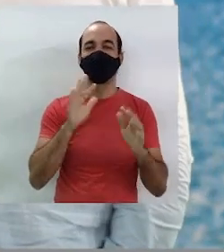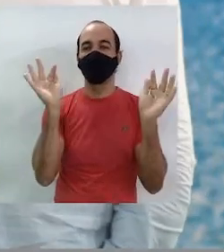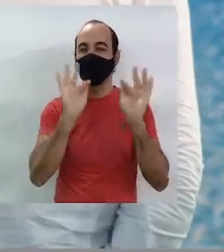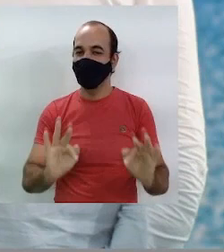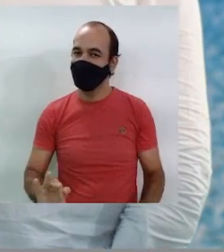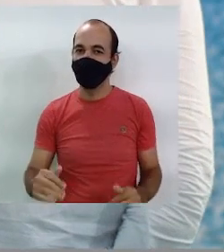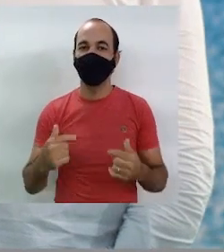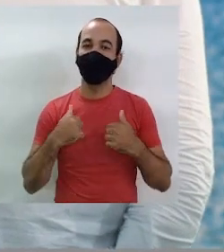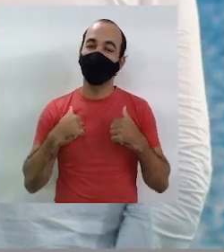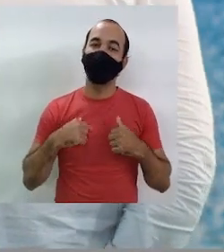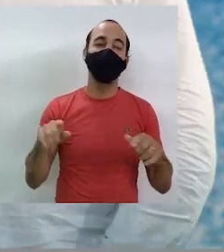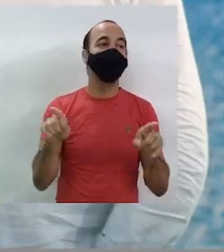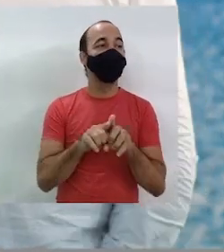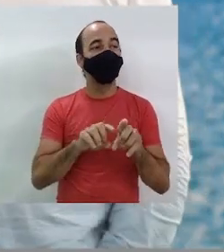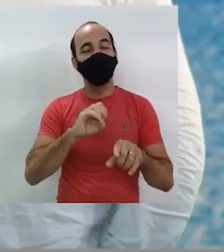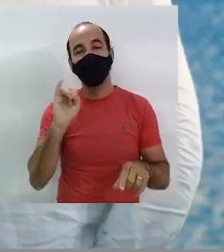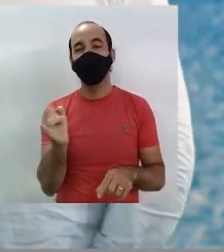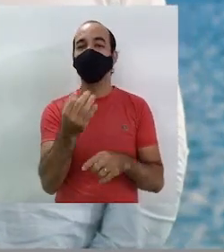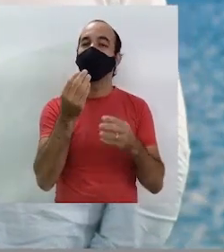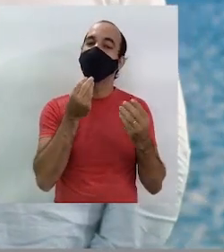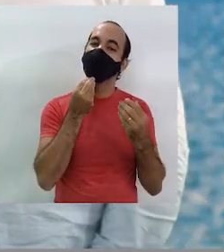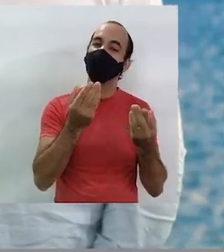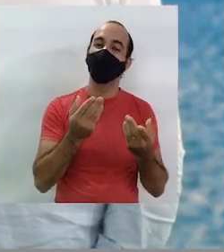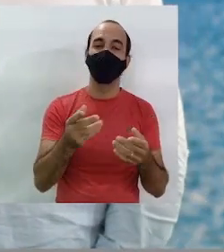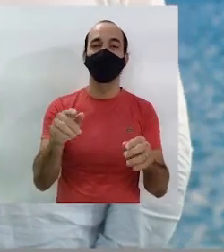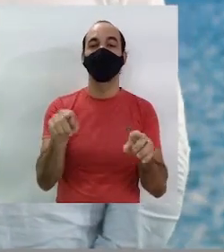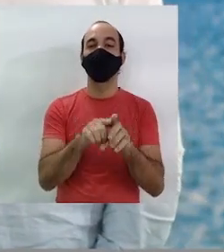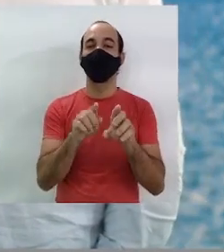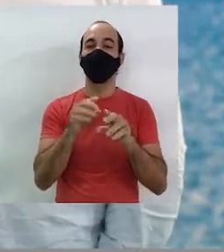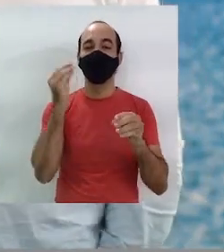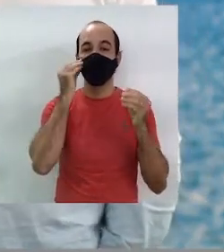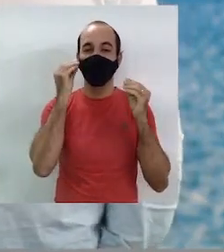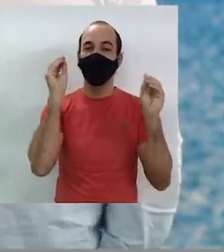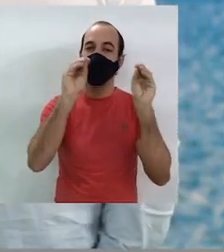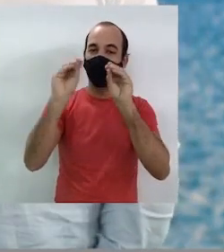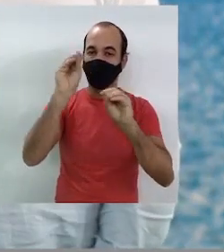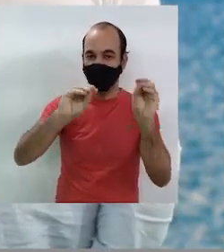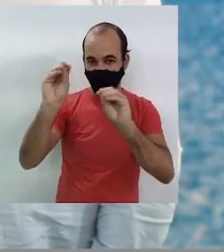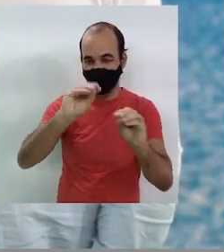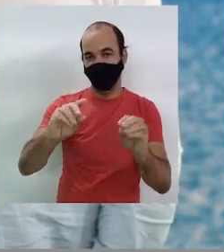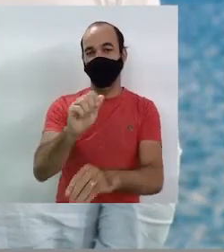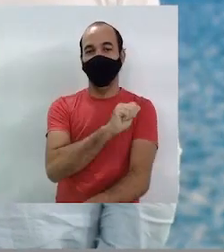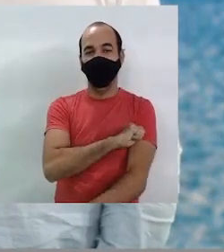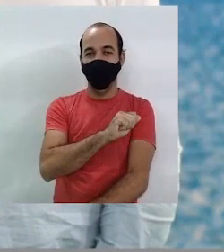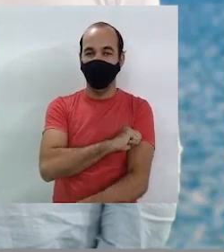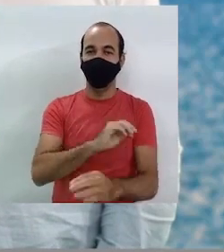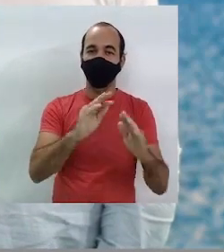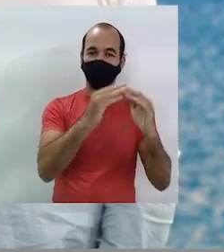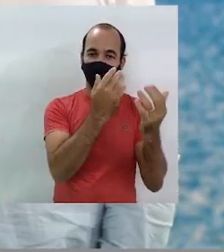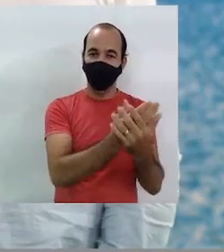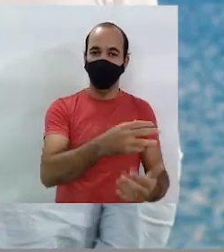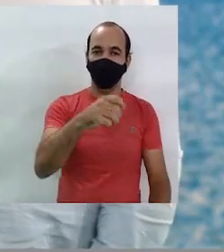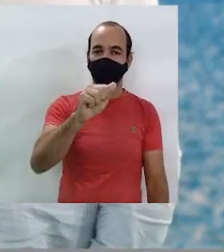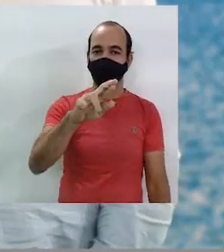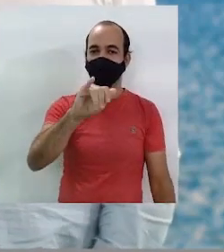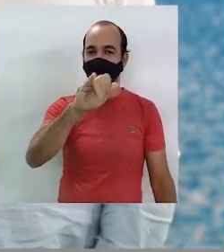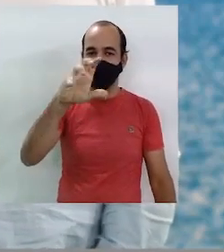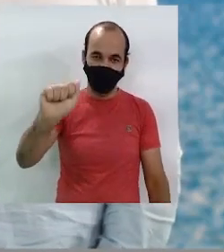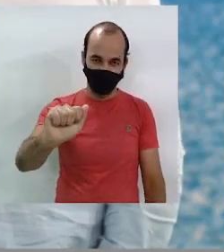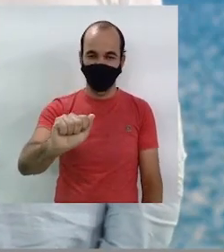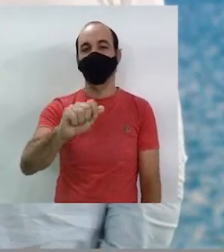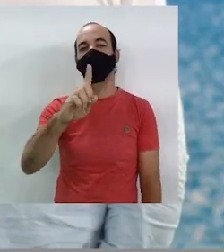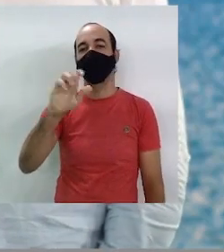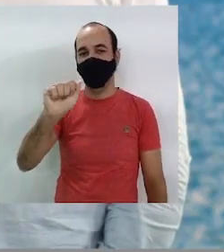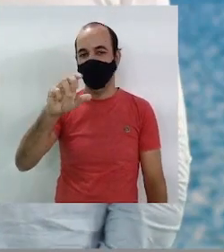Queria também aproveitar a oportunidade de mandar um beijo, um abraço para os meus alunos da Escola Maria da Conceição, do Rego